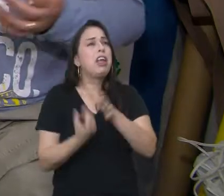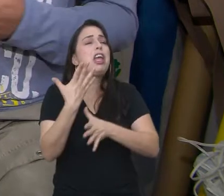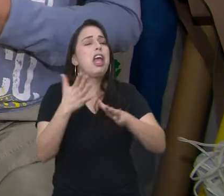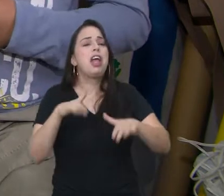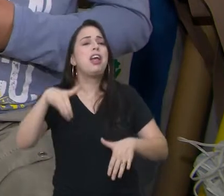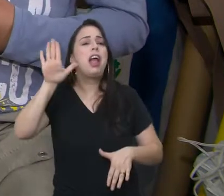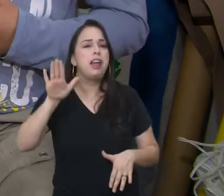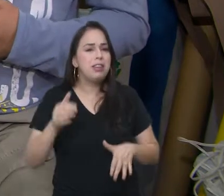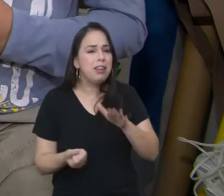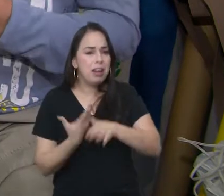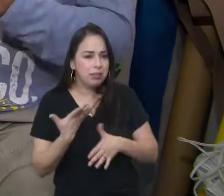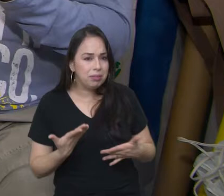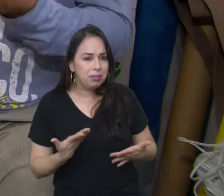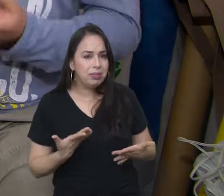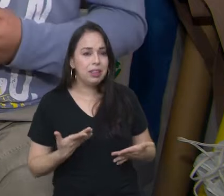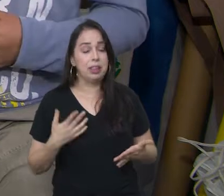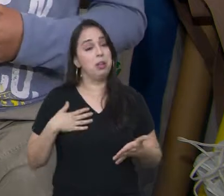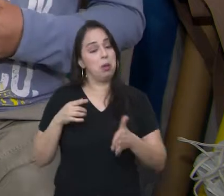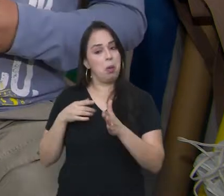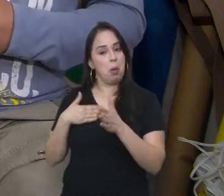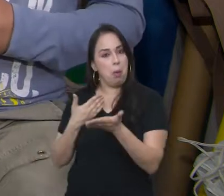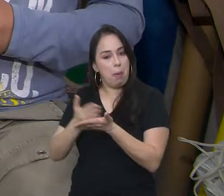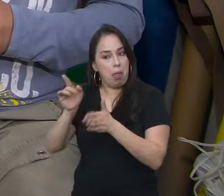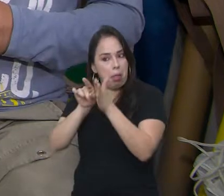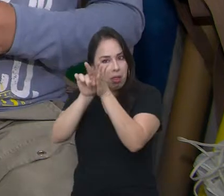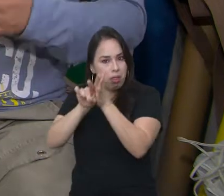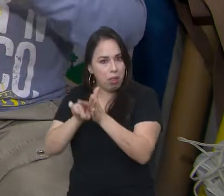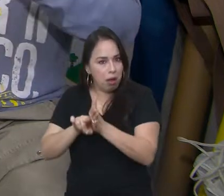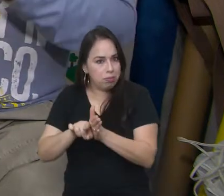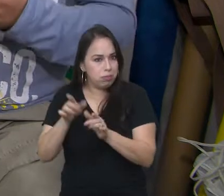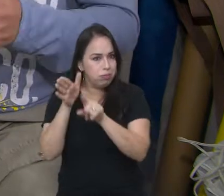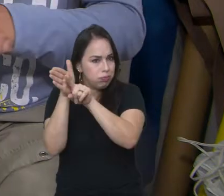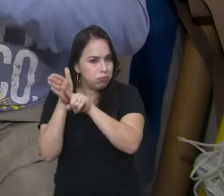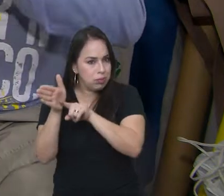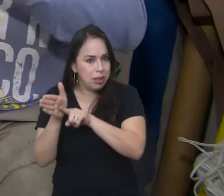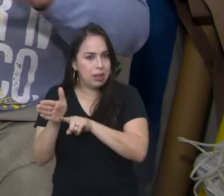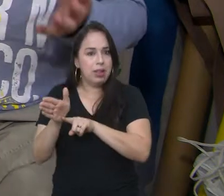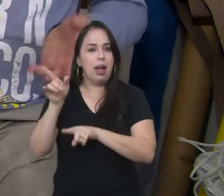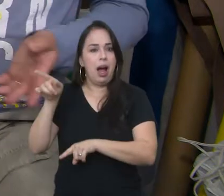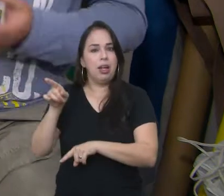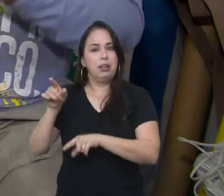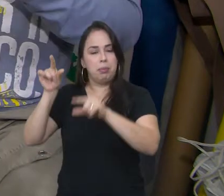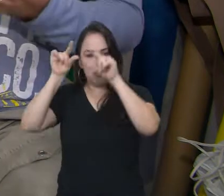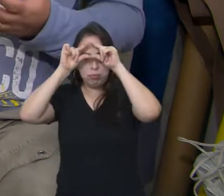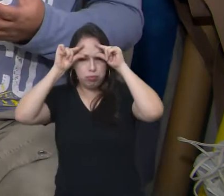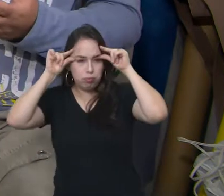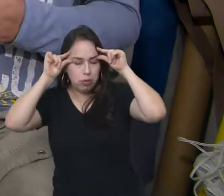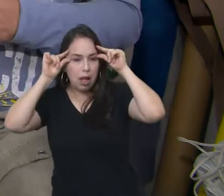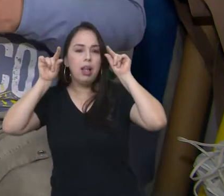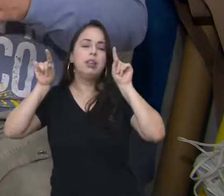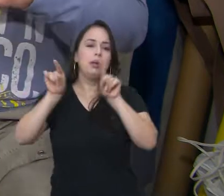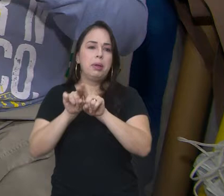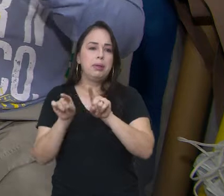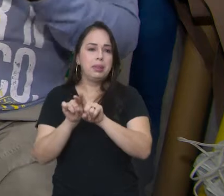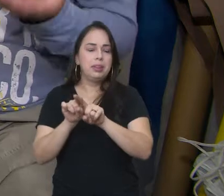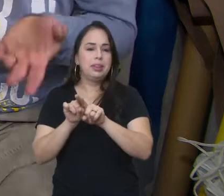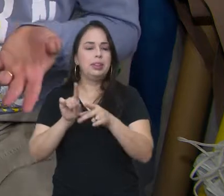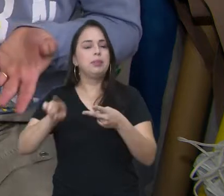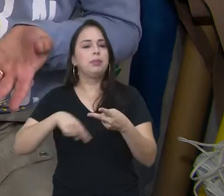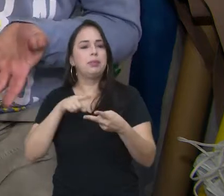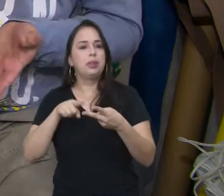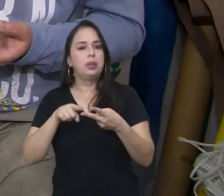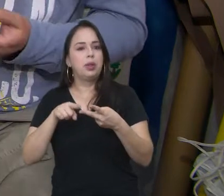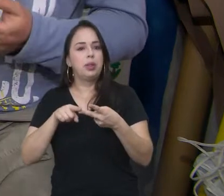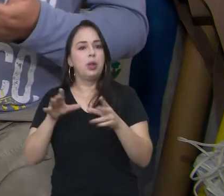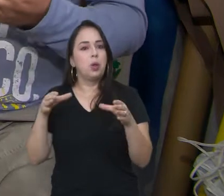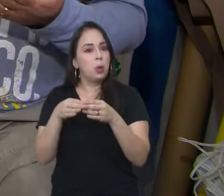nada? Então isso eu fui pesquisar. Aí eu comecei a pesquisar. Então eu cheguei em Monteiro Lobato, li de novo todas as obras dele. Eu cheguei